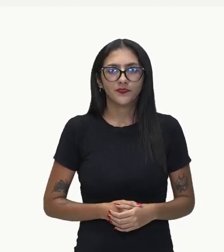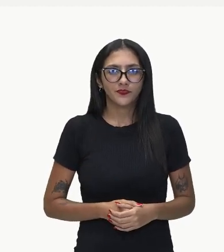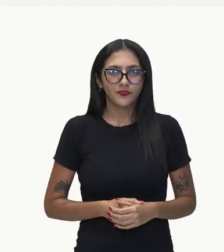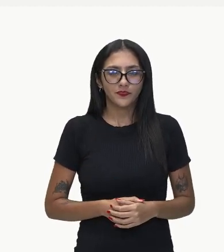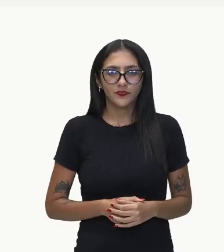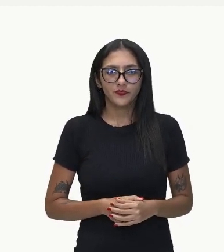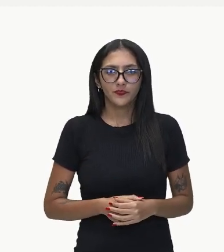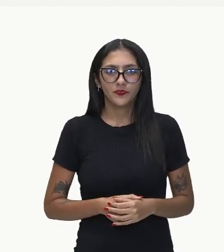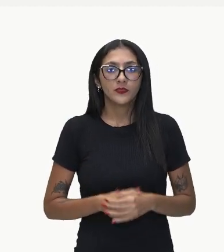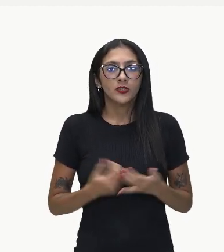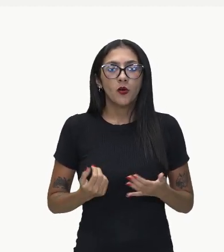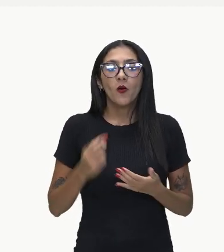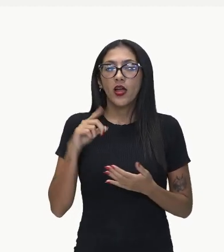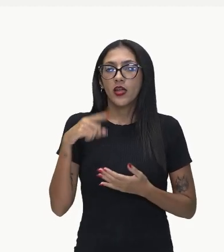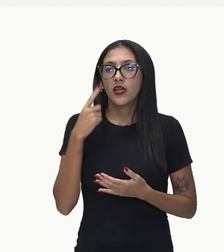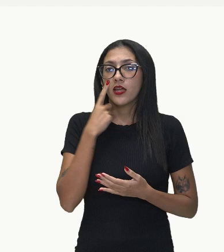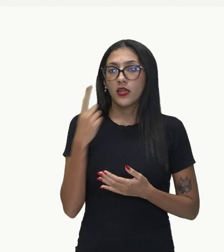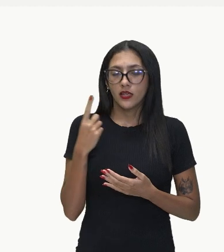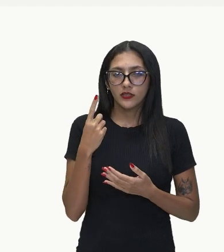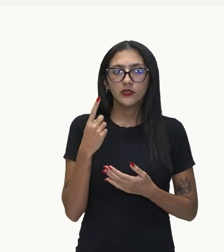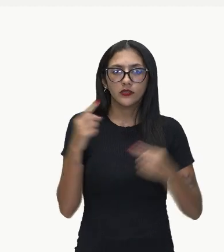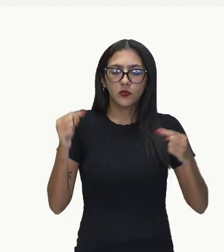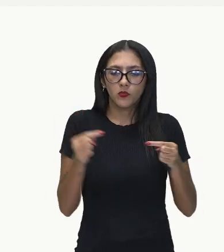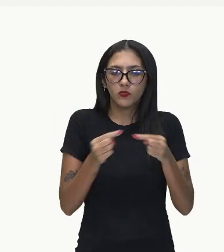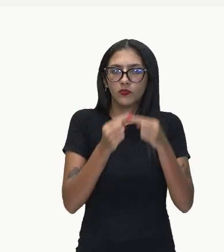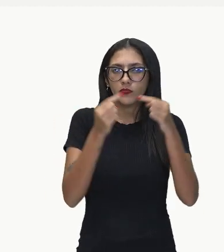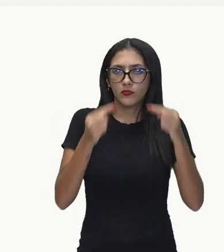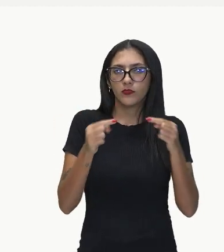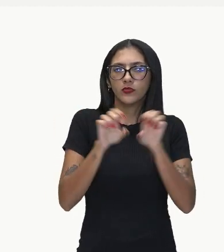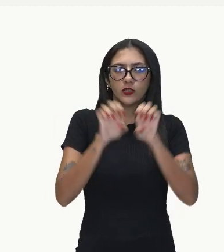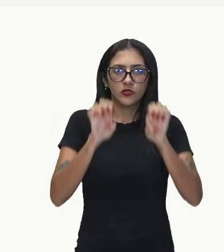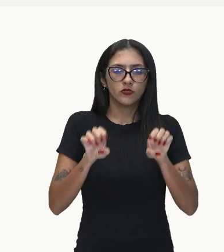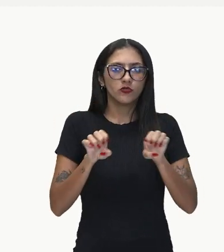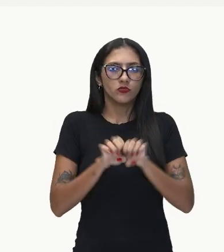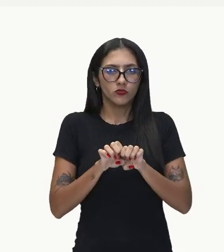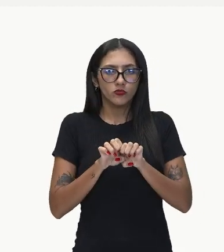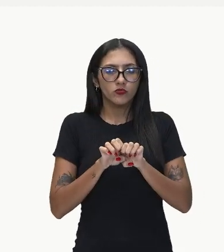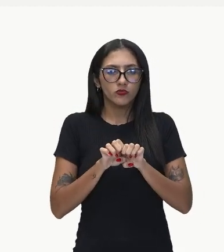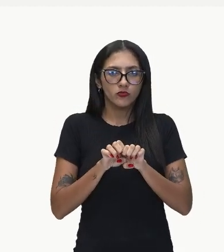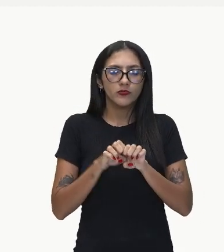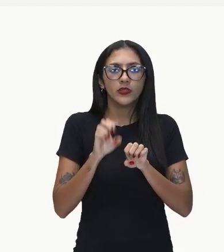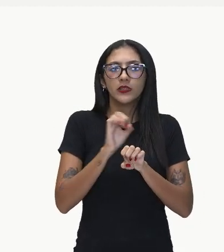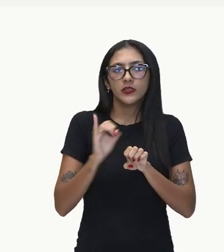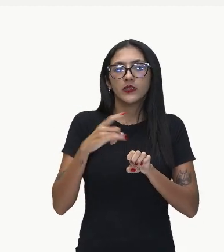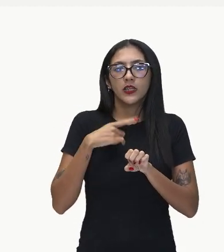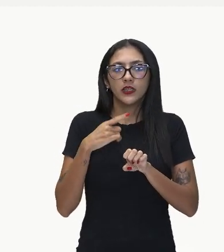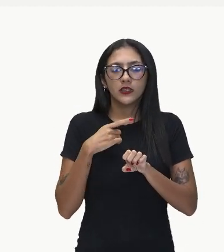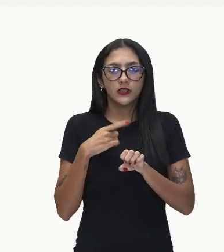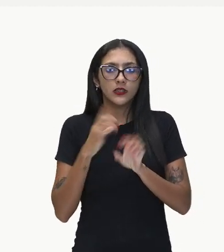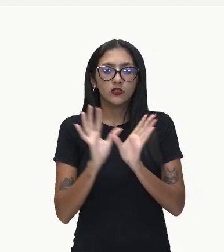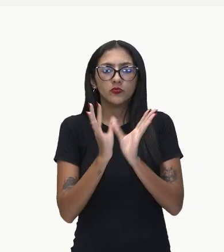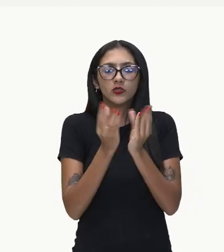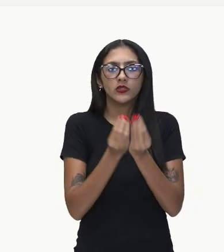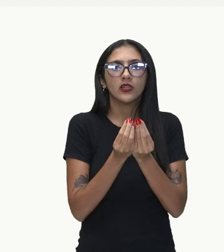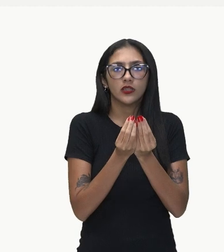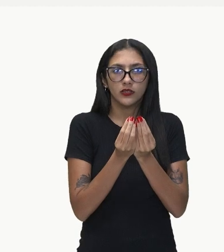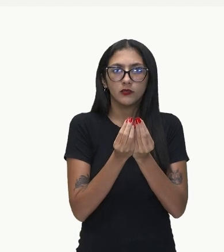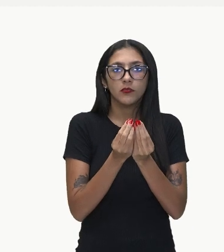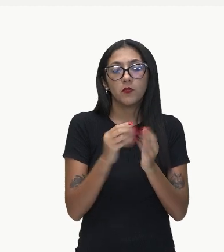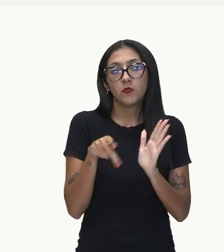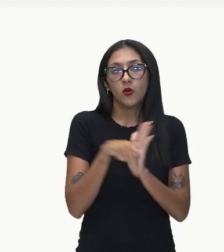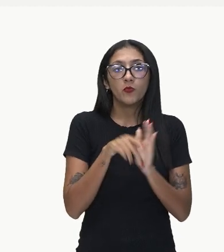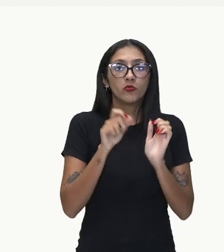Esse aldeído aí, gente, ela é retirado da canela, tá?